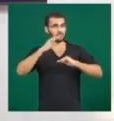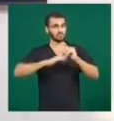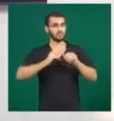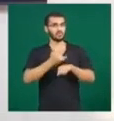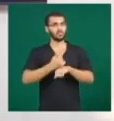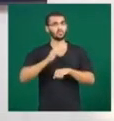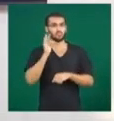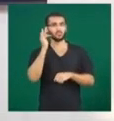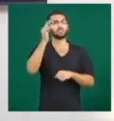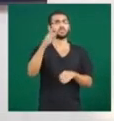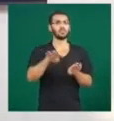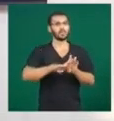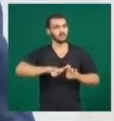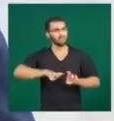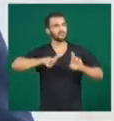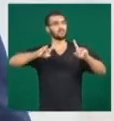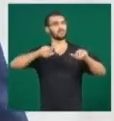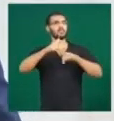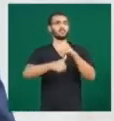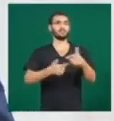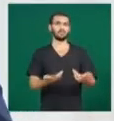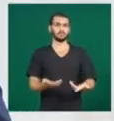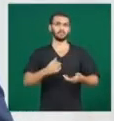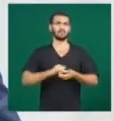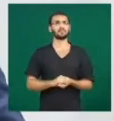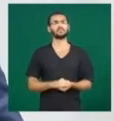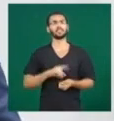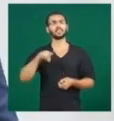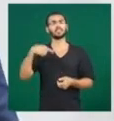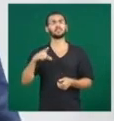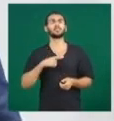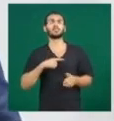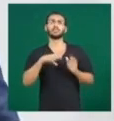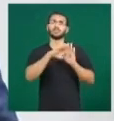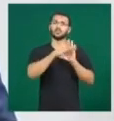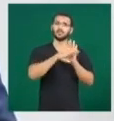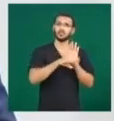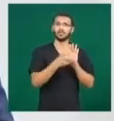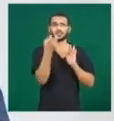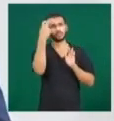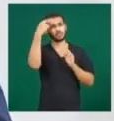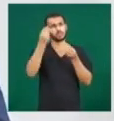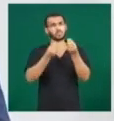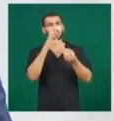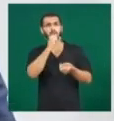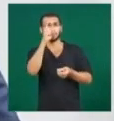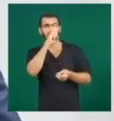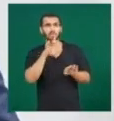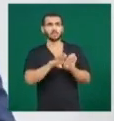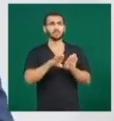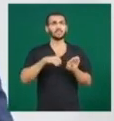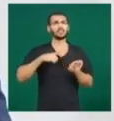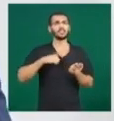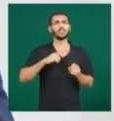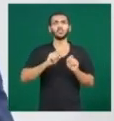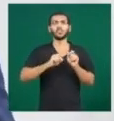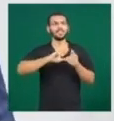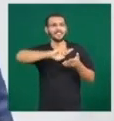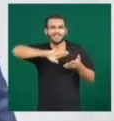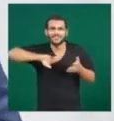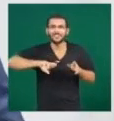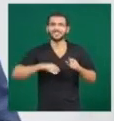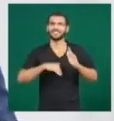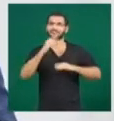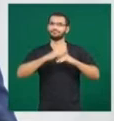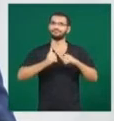muita diferença também no mercado de trabalho. Daqui a pouco tem a nossa agenda cultural para o fim de semana e mais. Muitas atividades nada comuns